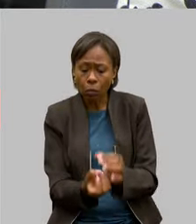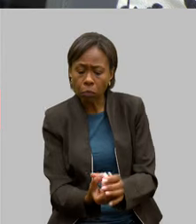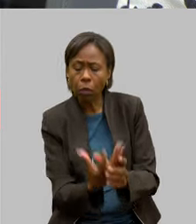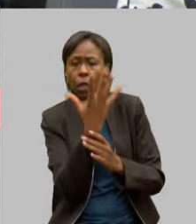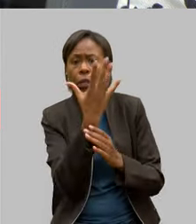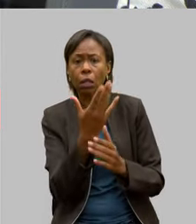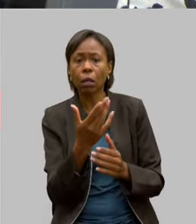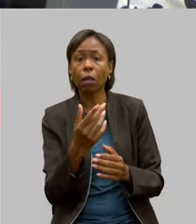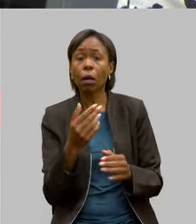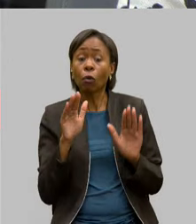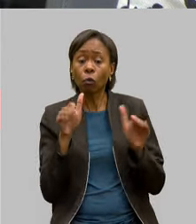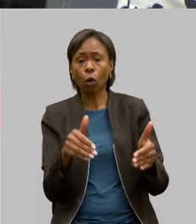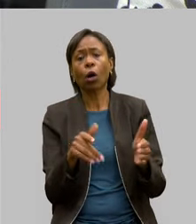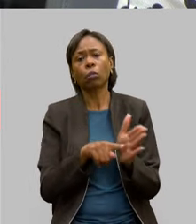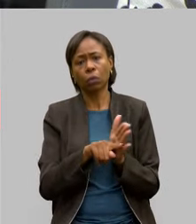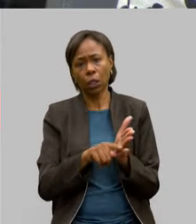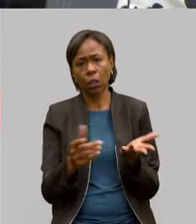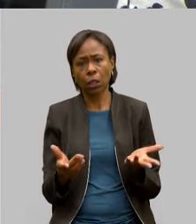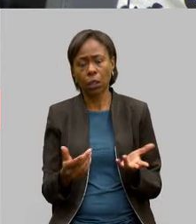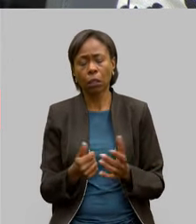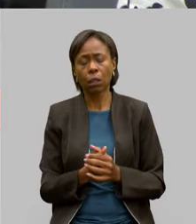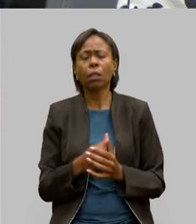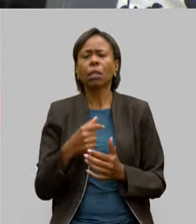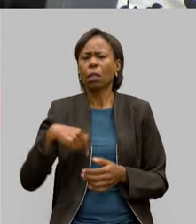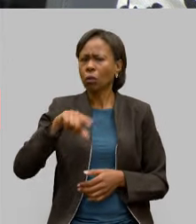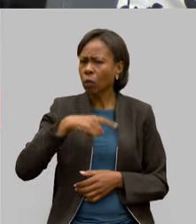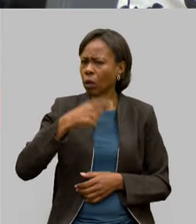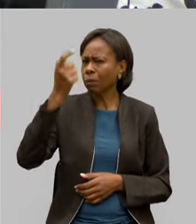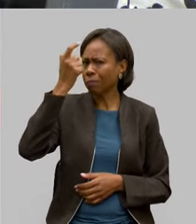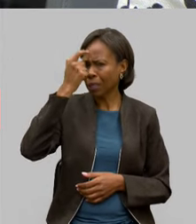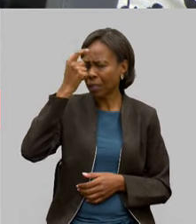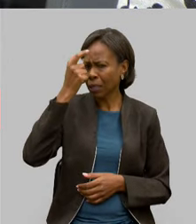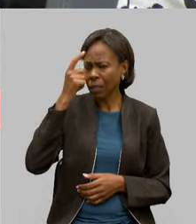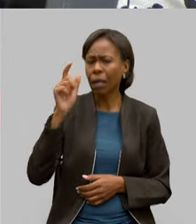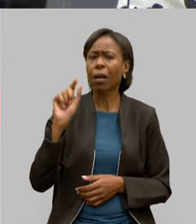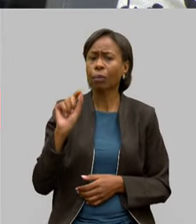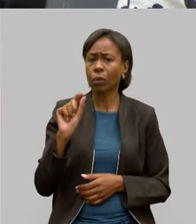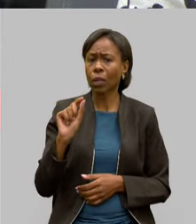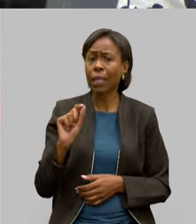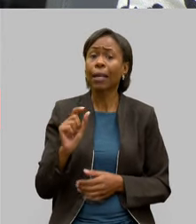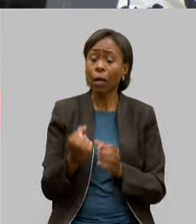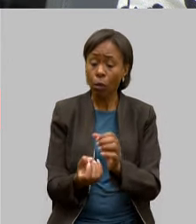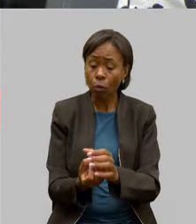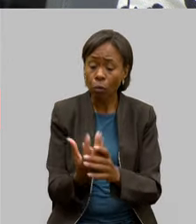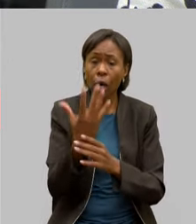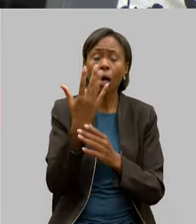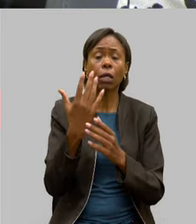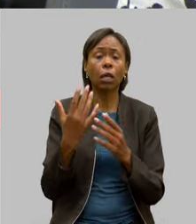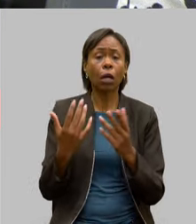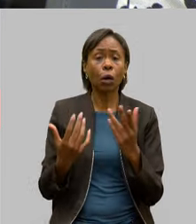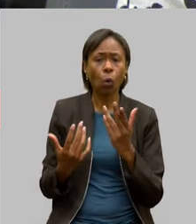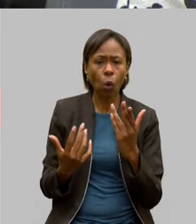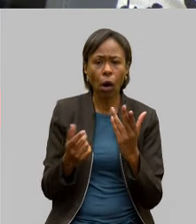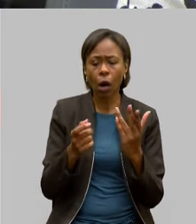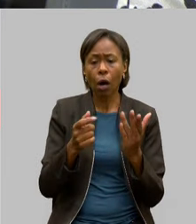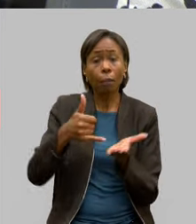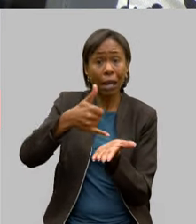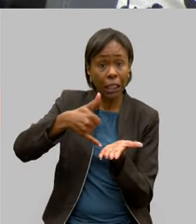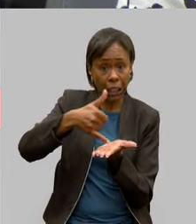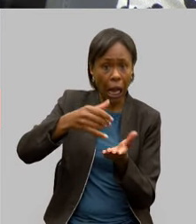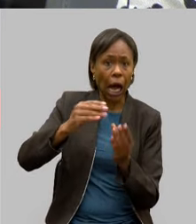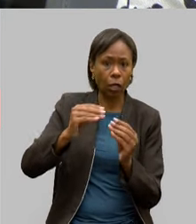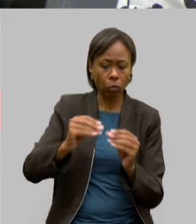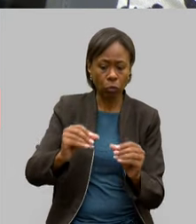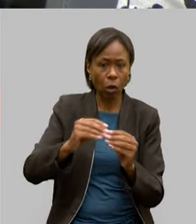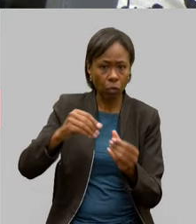a pesquisa então assim a gente tem que pensar é necessário a o cultivo para o extrato do do Óleo né do canabidiol